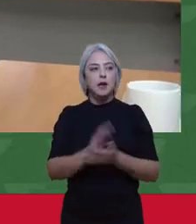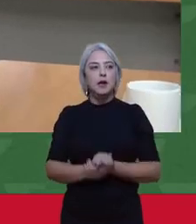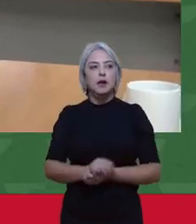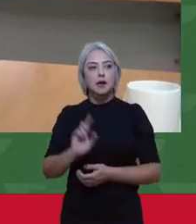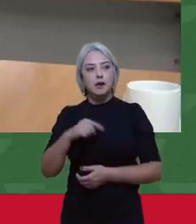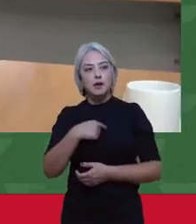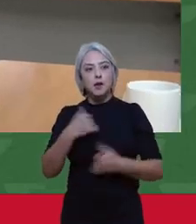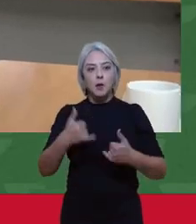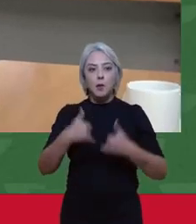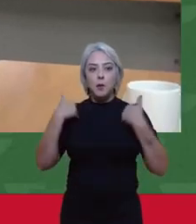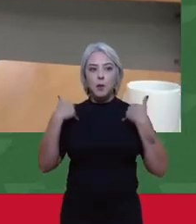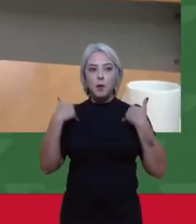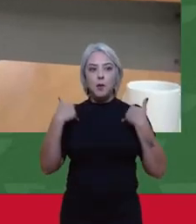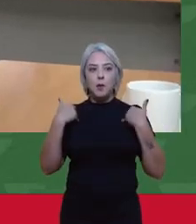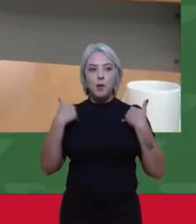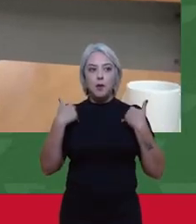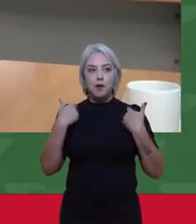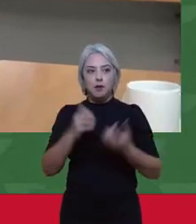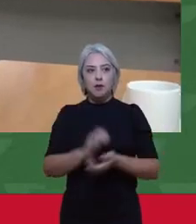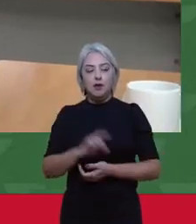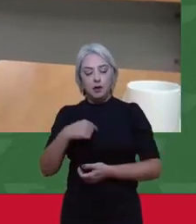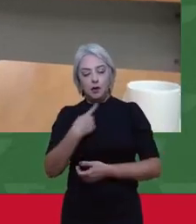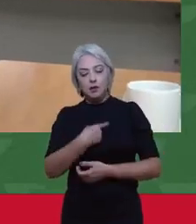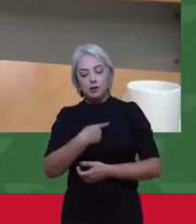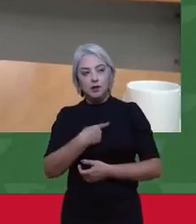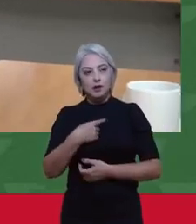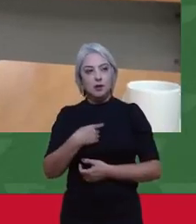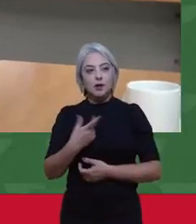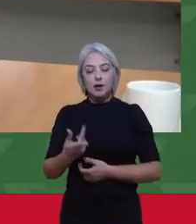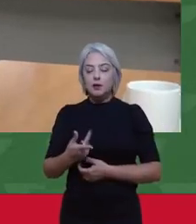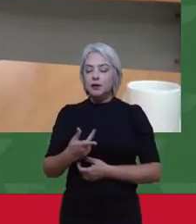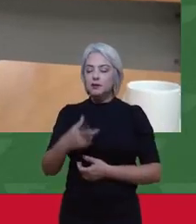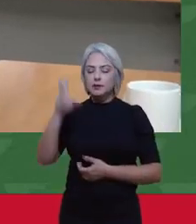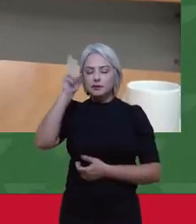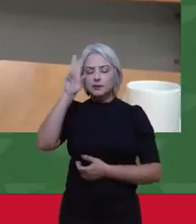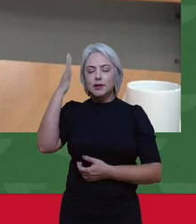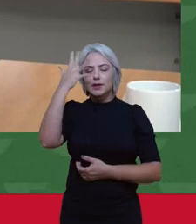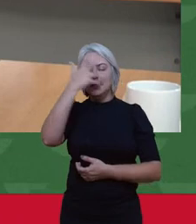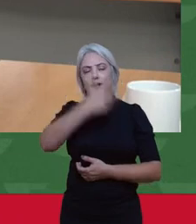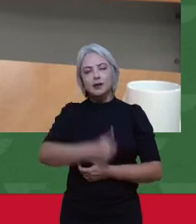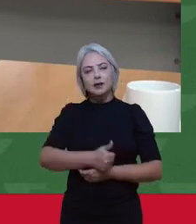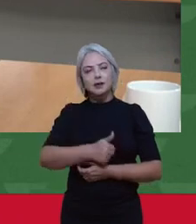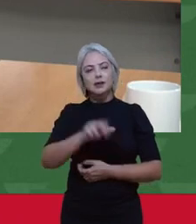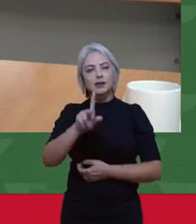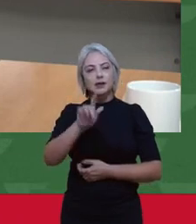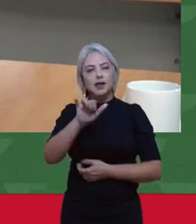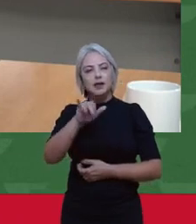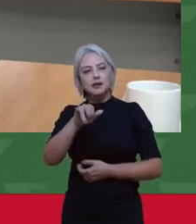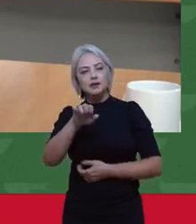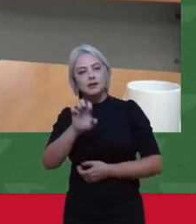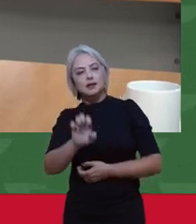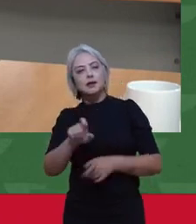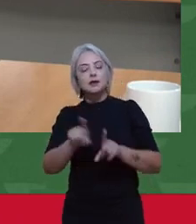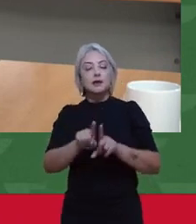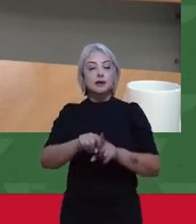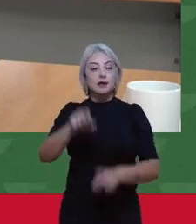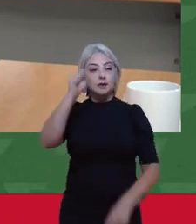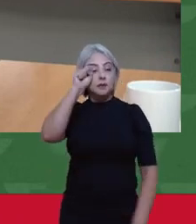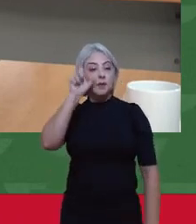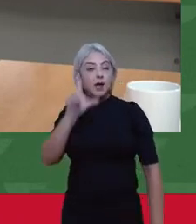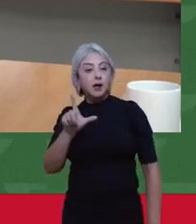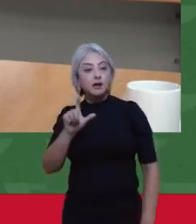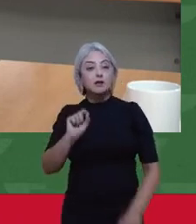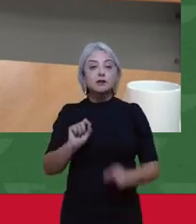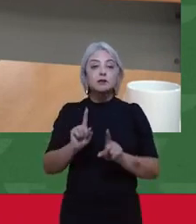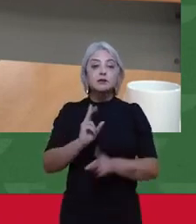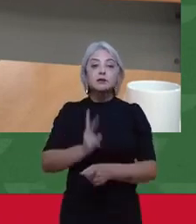Nós orgulhosos, né? Falando em orgulho, e nós orgulhosos dessa bela história da Luiziane, como também da Maria do Rosário. Maria do Rosário, você